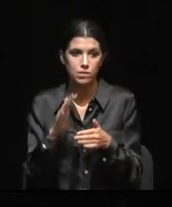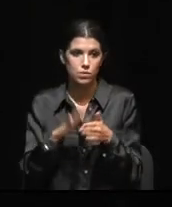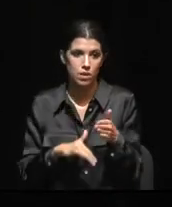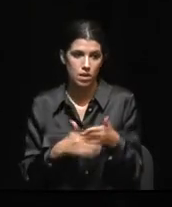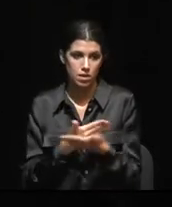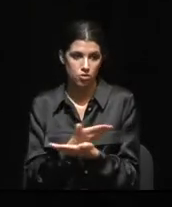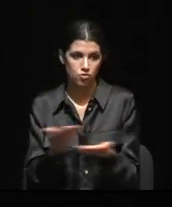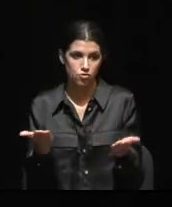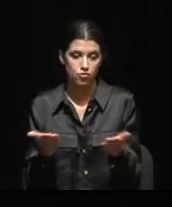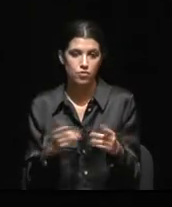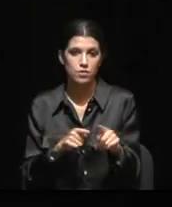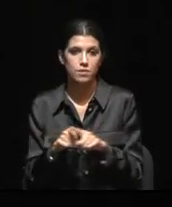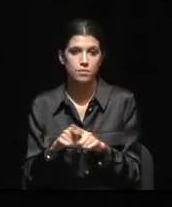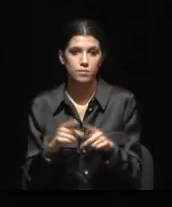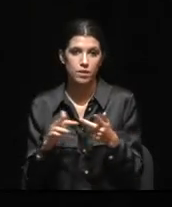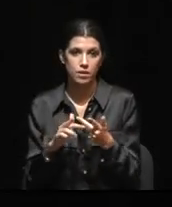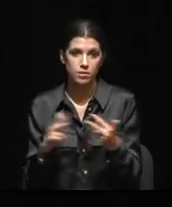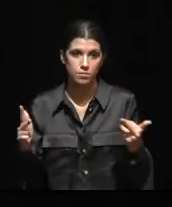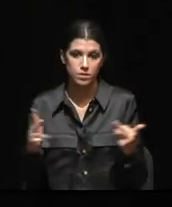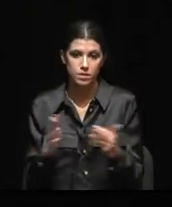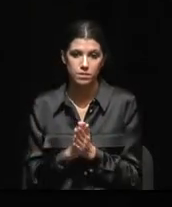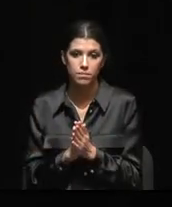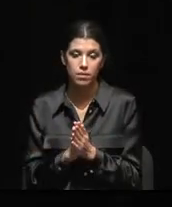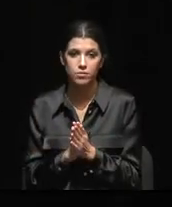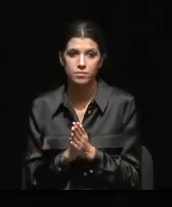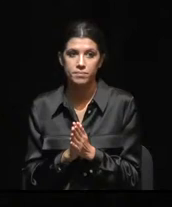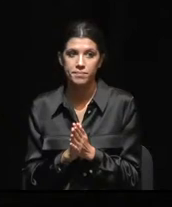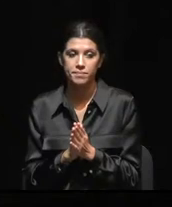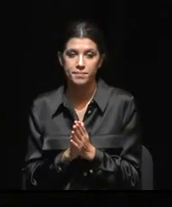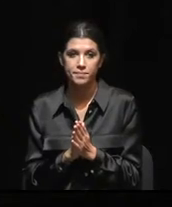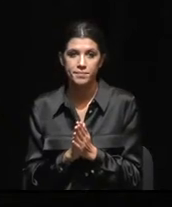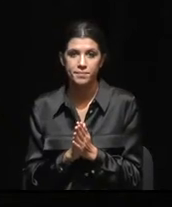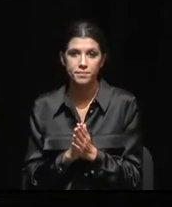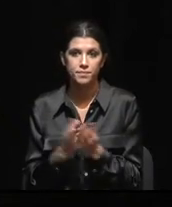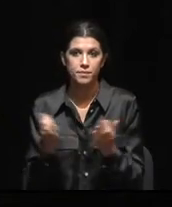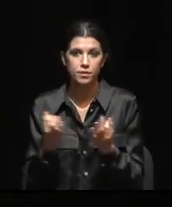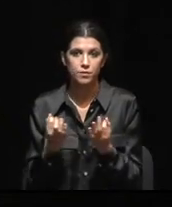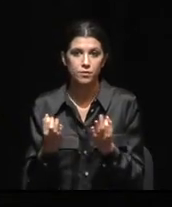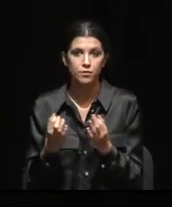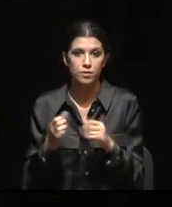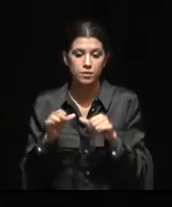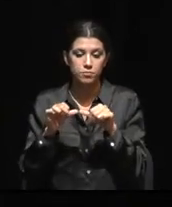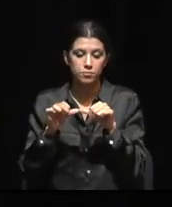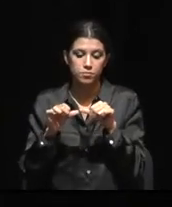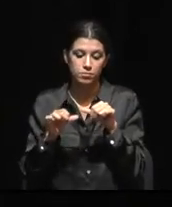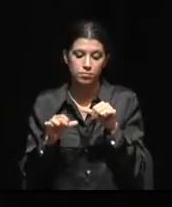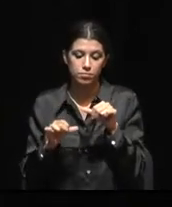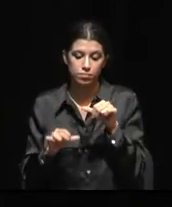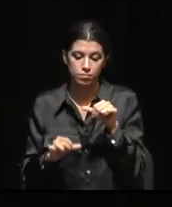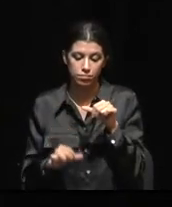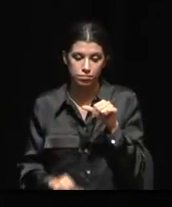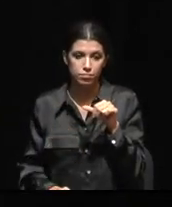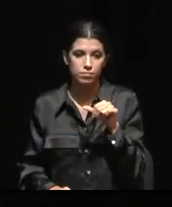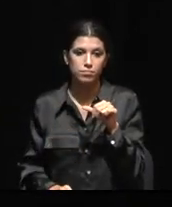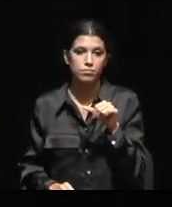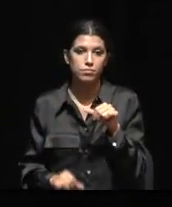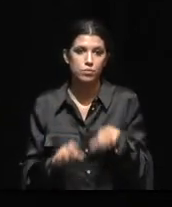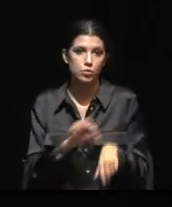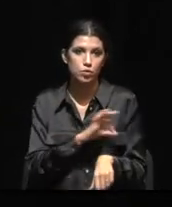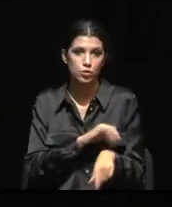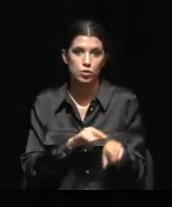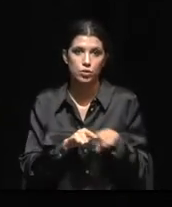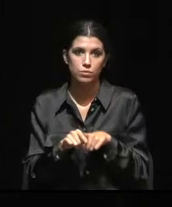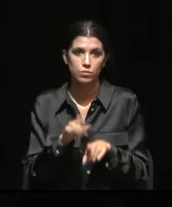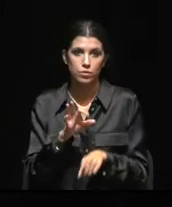colegas deputados municipais eu ouvi com atenção a a intervenção do Senhor Deputado